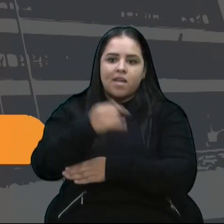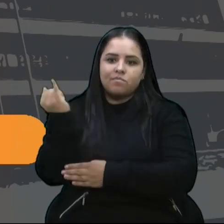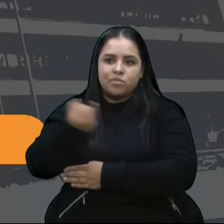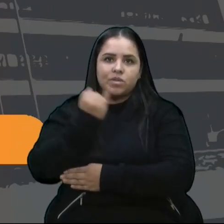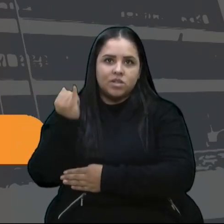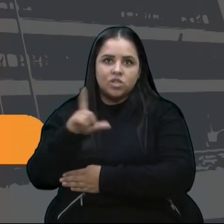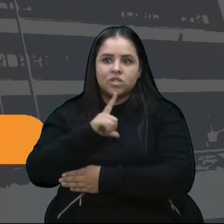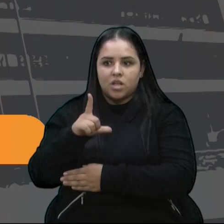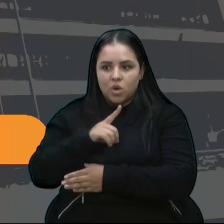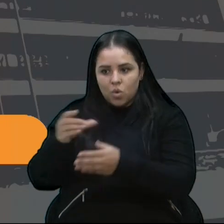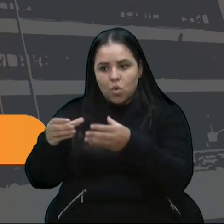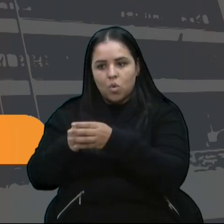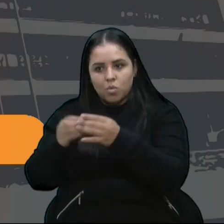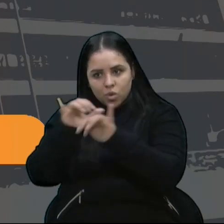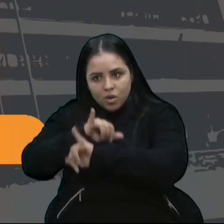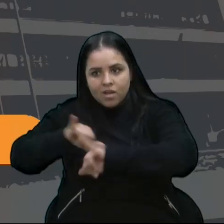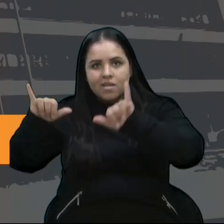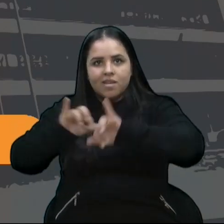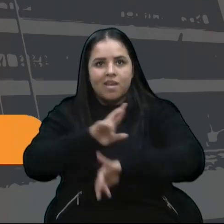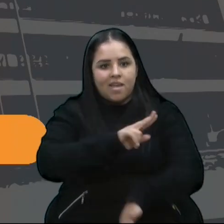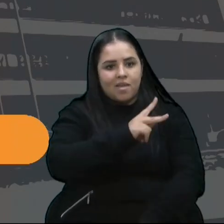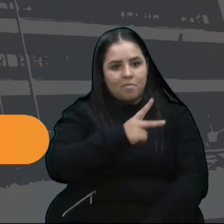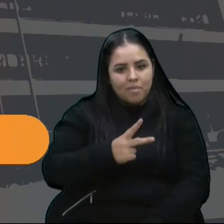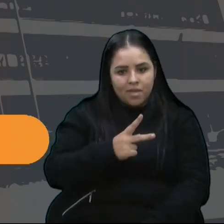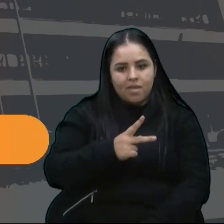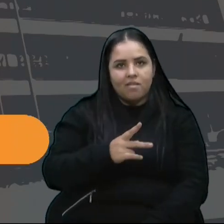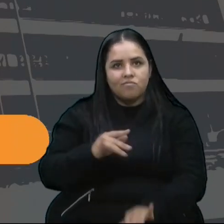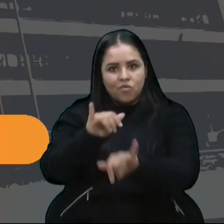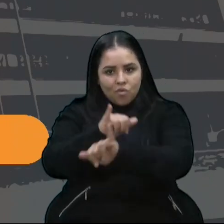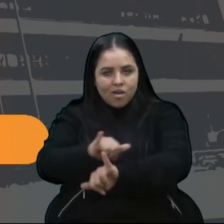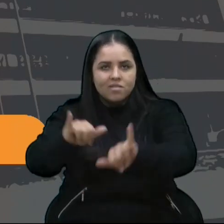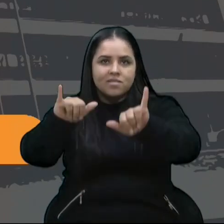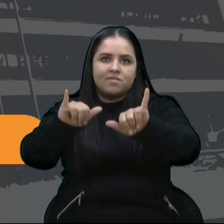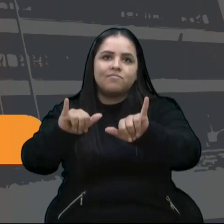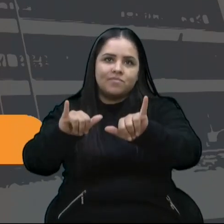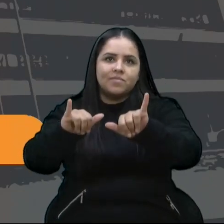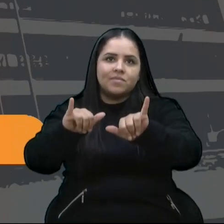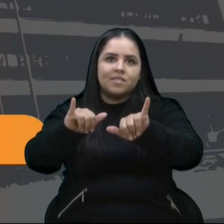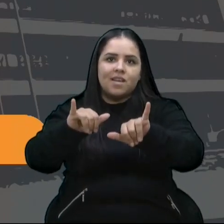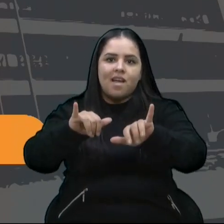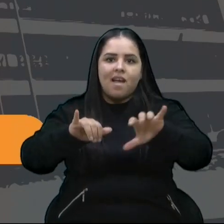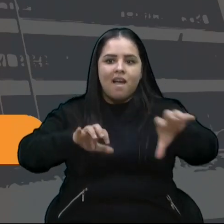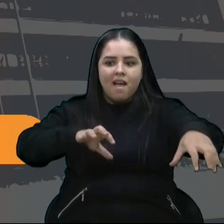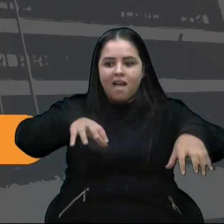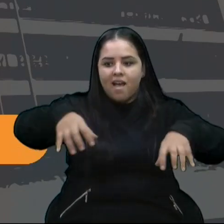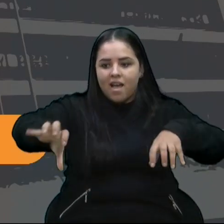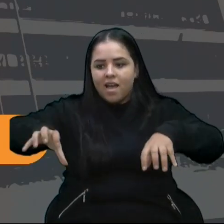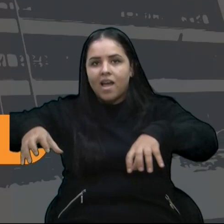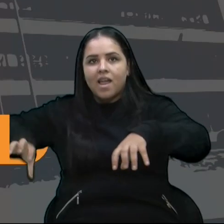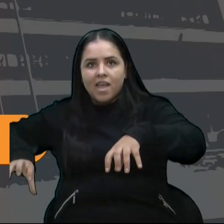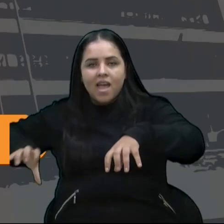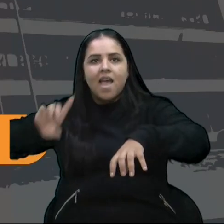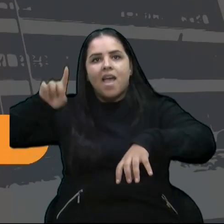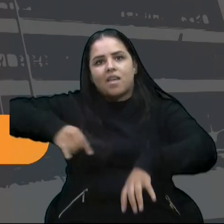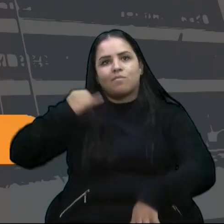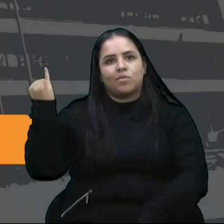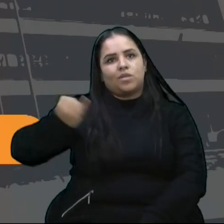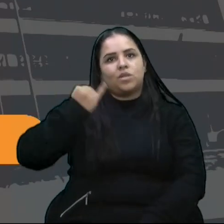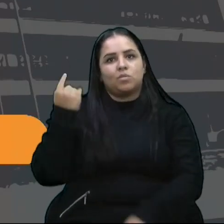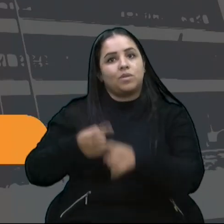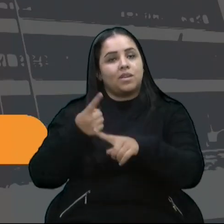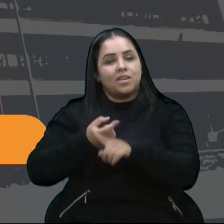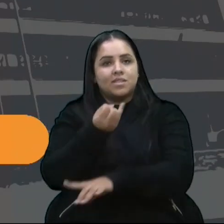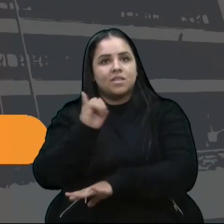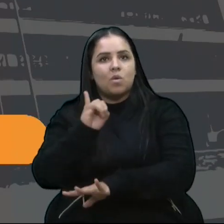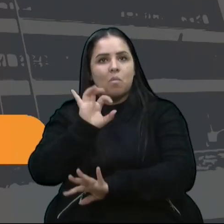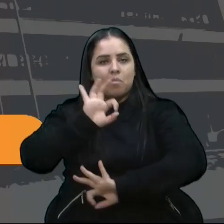assessoria de imprensa quanto as relações públicas, quanto a publicidade. Cada área tem a sua importância, porque também se um projeto,